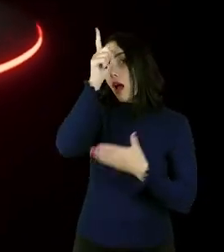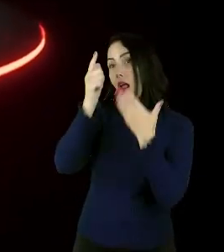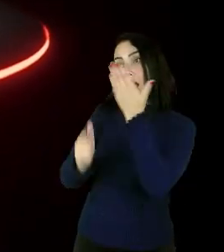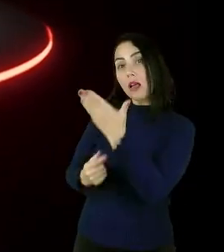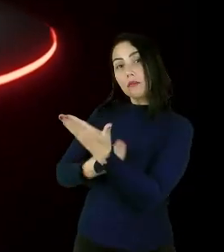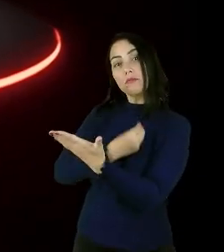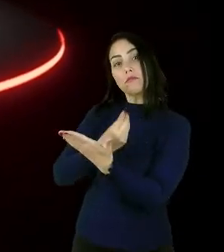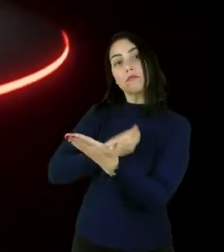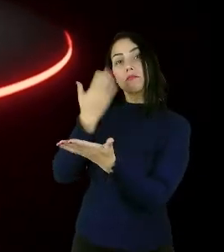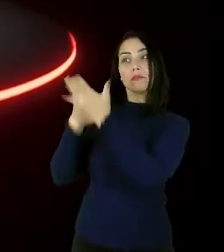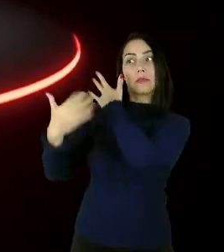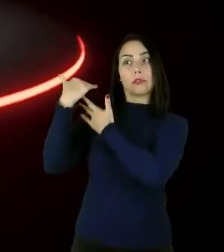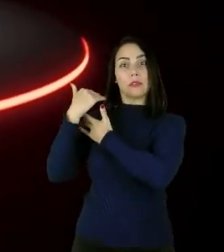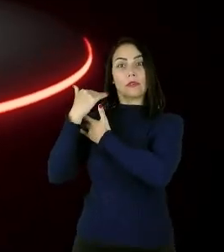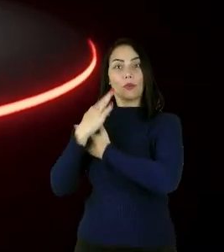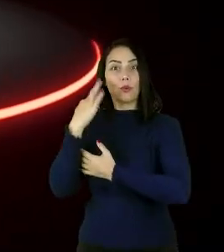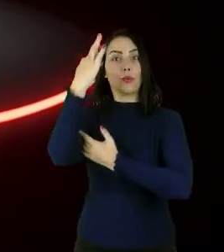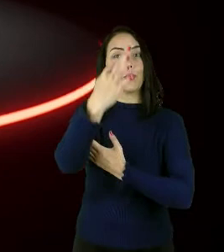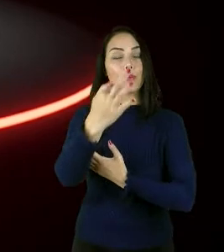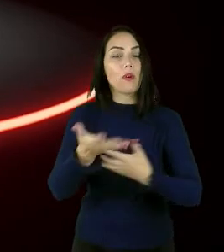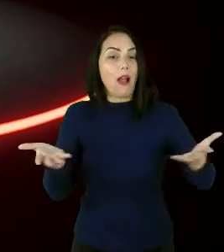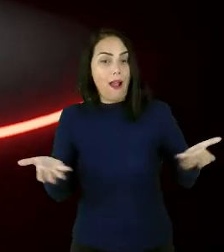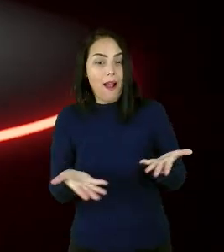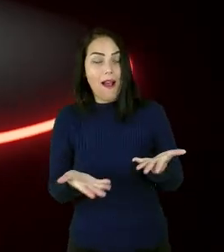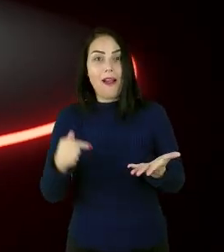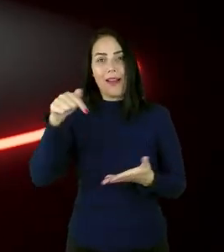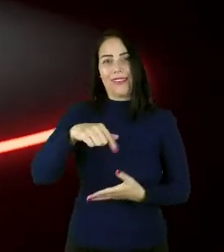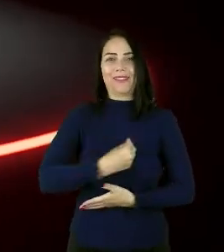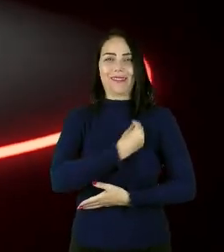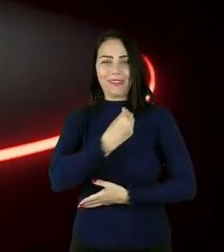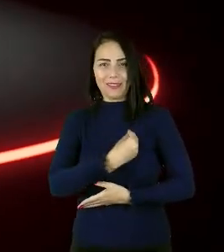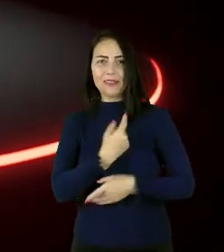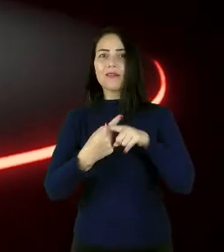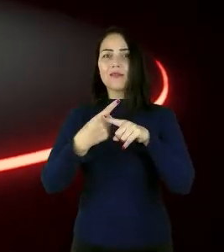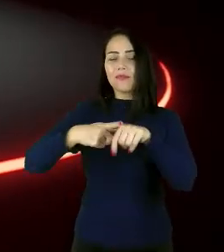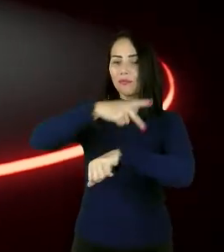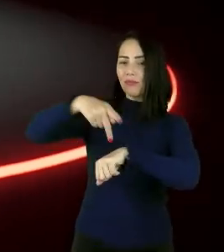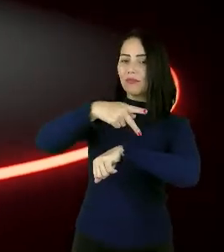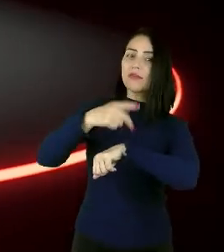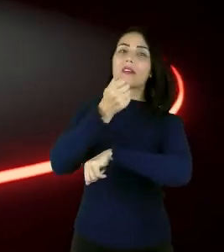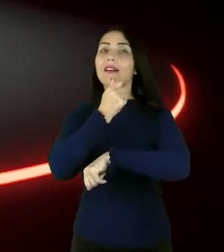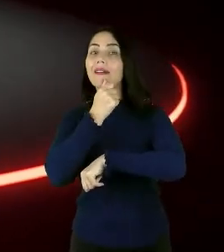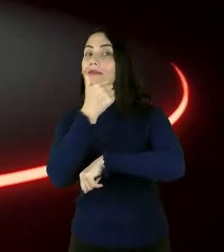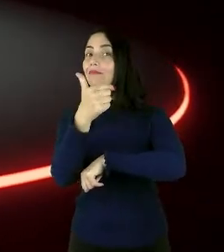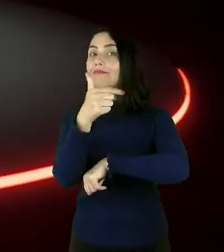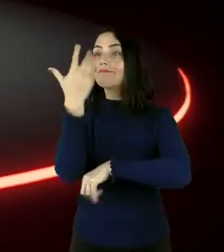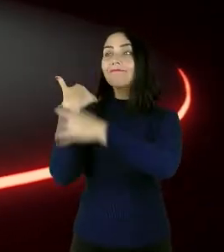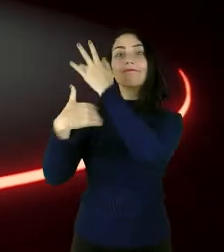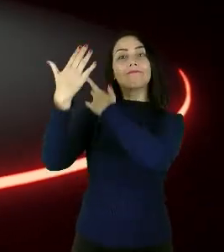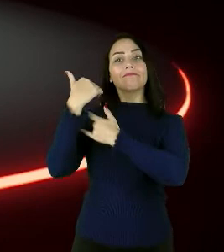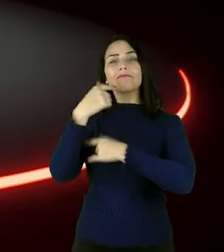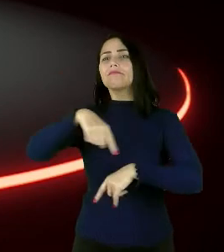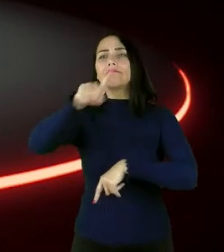se vive do passado para o futuro aqui se vive o presente Porque o país ainda não tem um passado